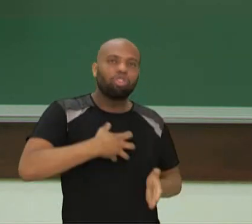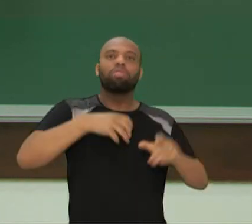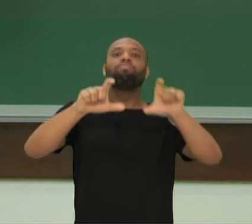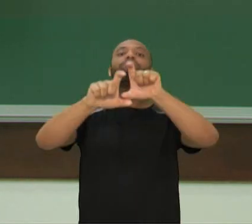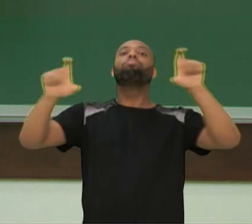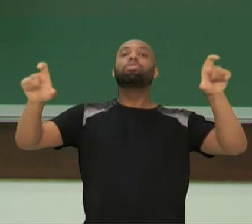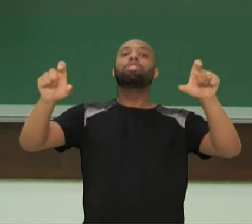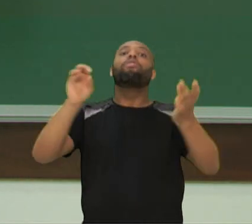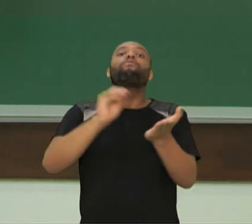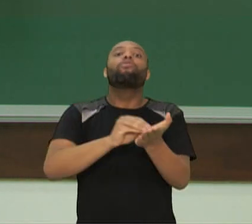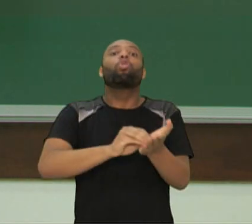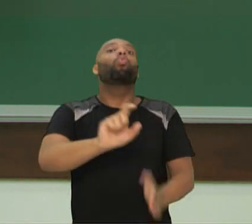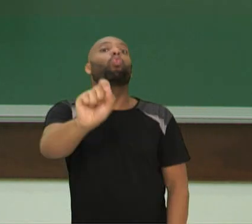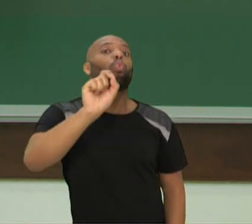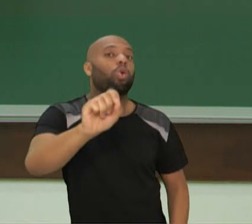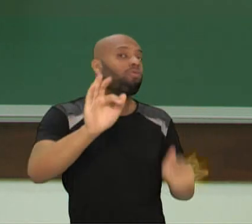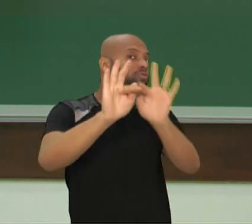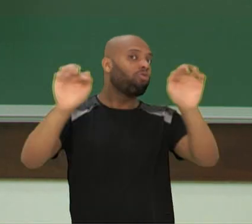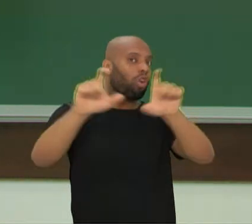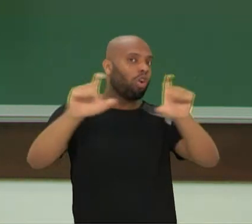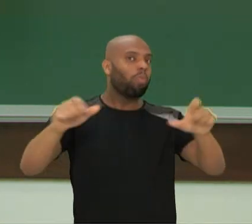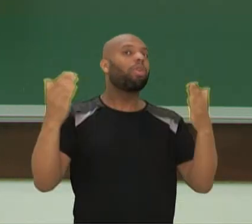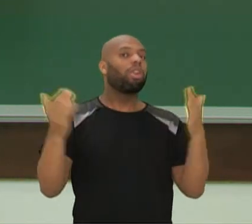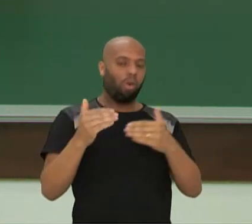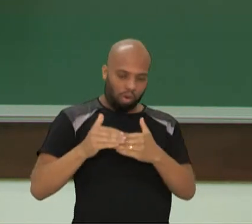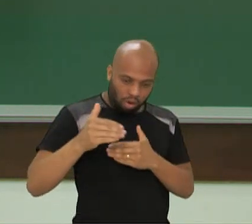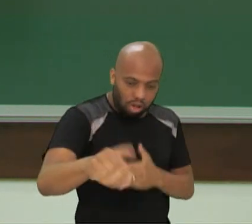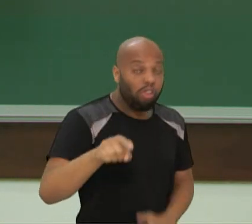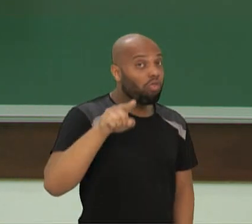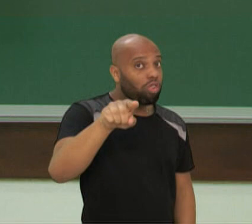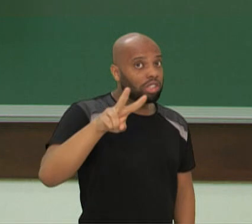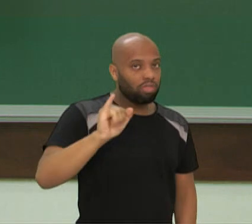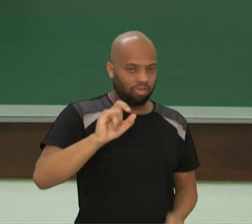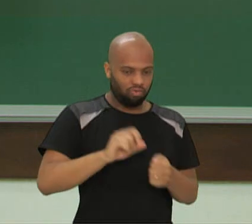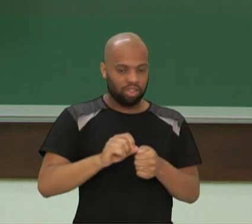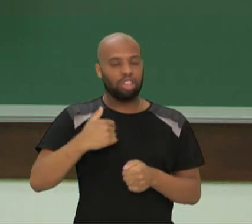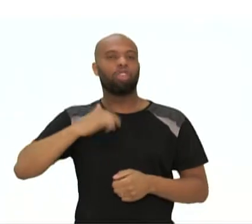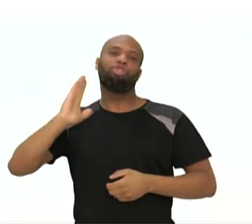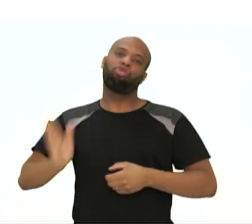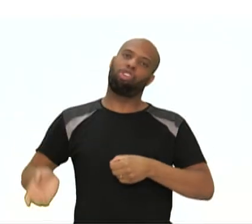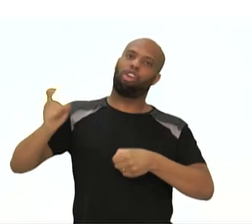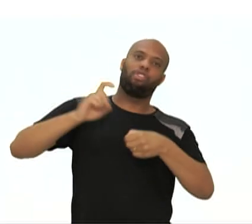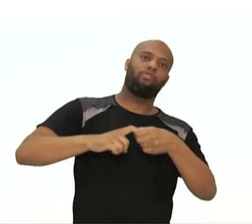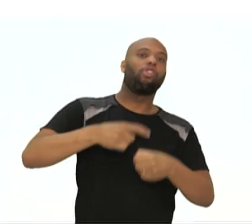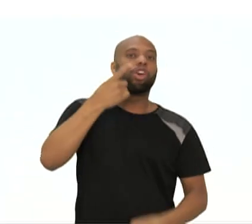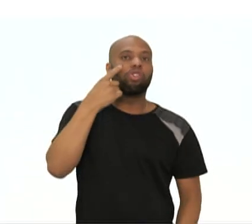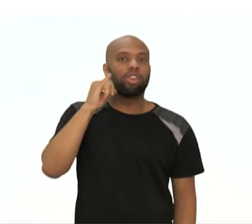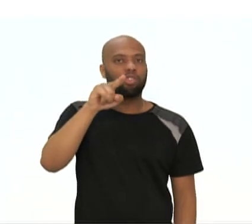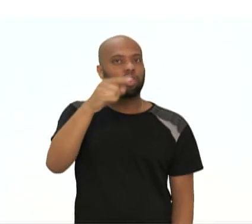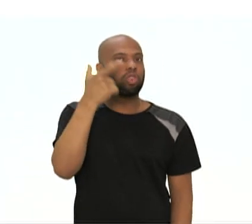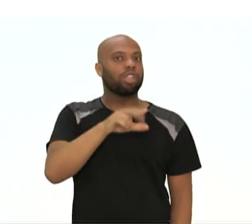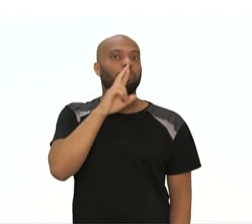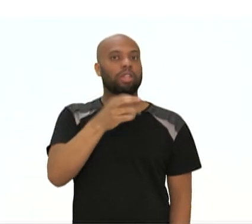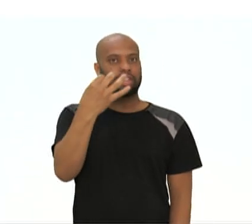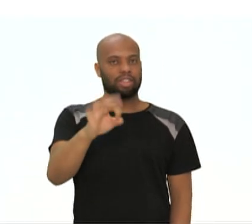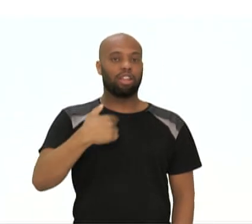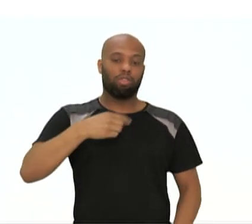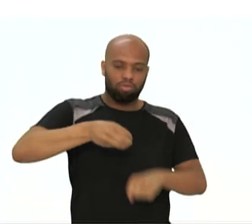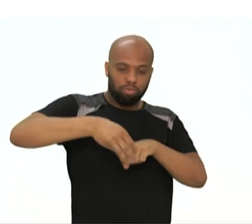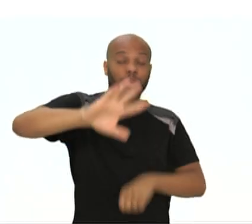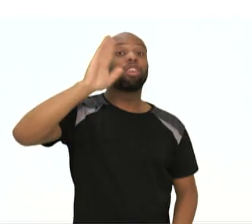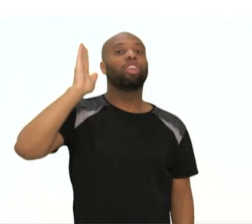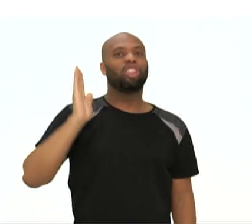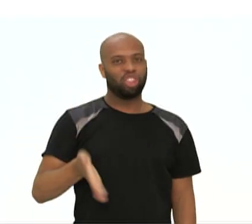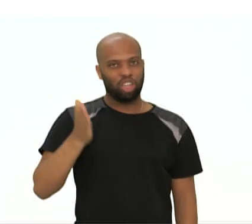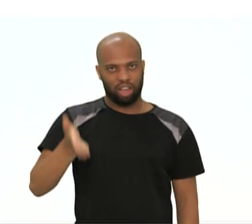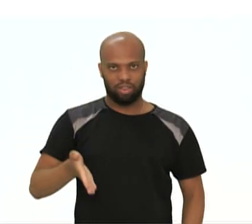hipérboles? Então, agora o segundo passo vocês vão dar aí em casa e nós já voltamos para verificar se você fez certinho. Eu já dei as dicas do que você tem